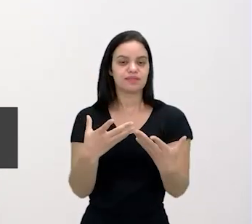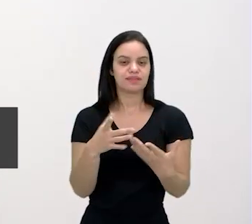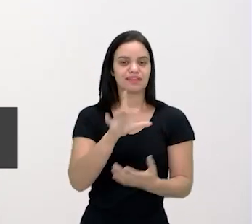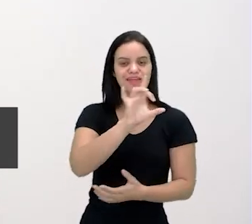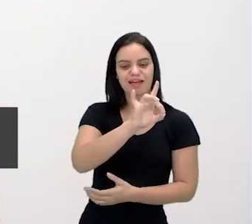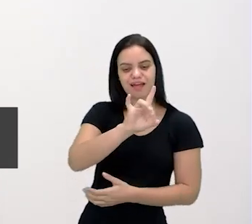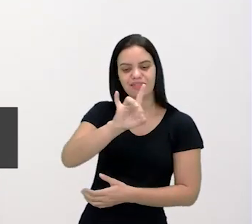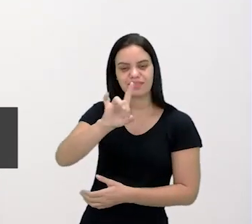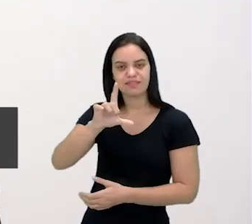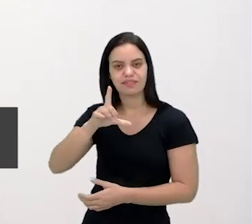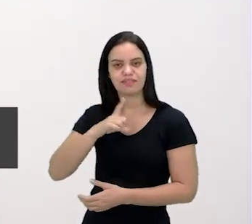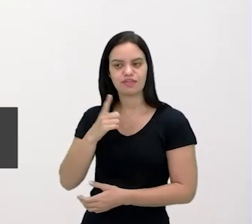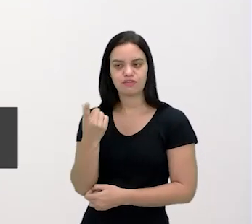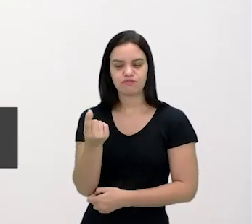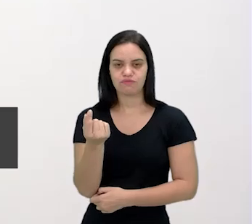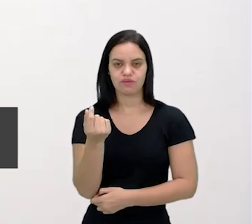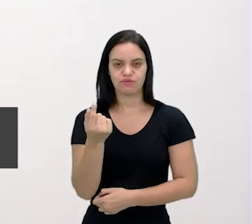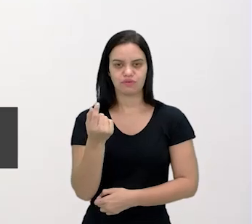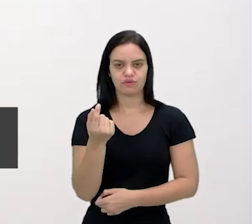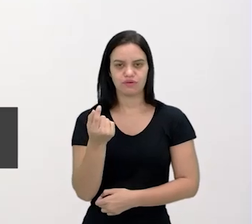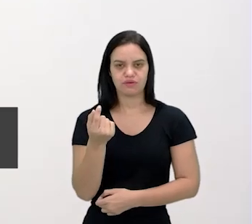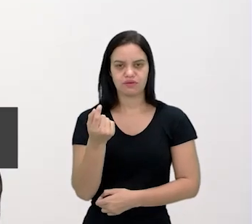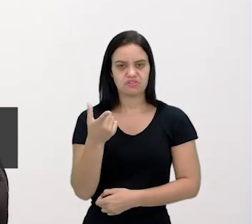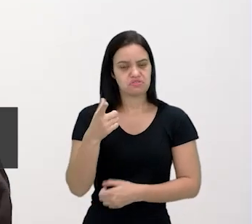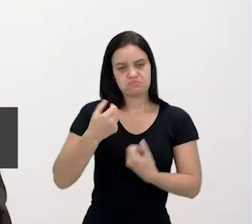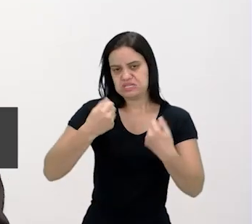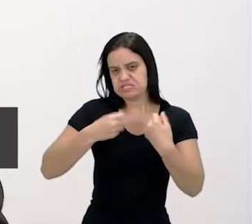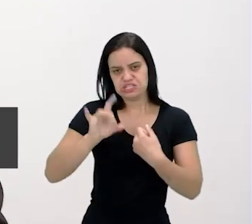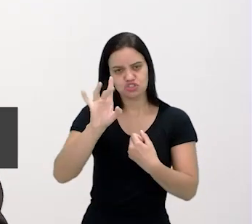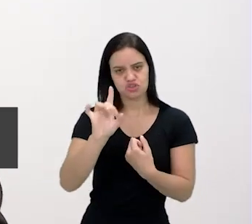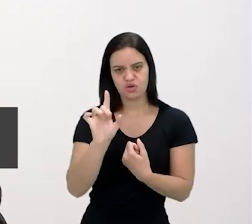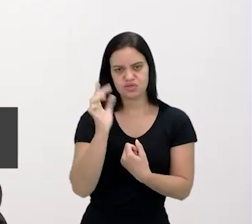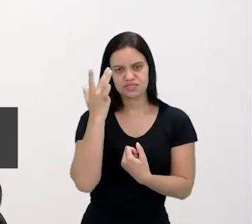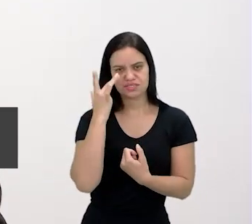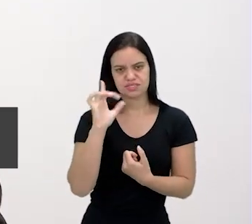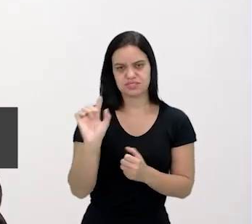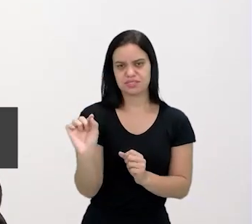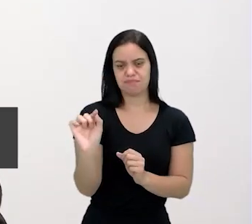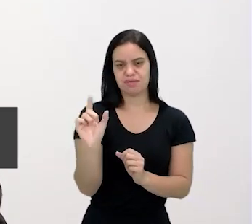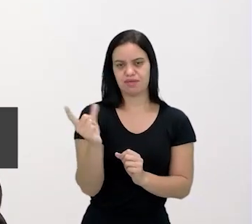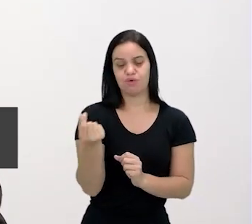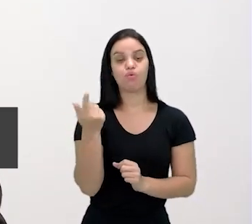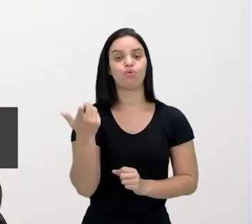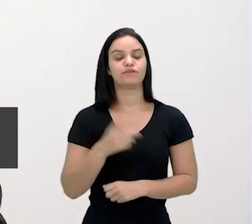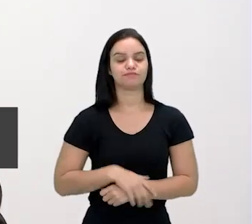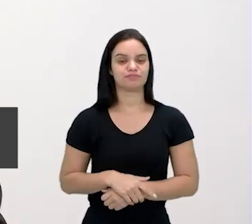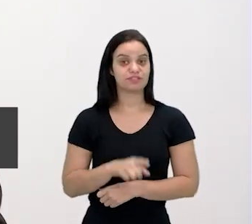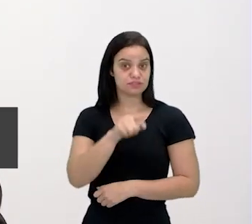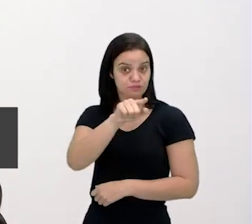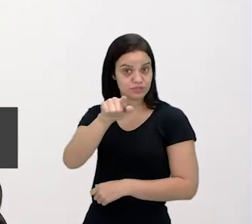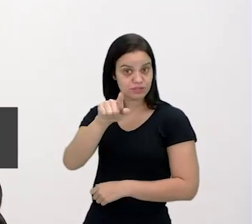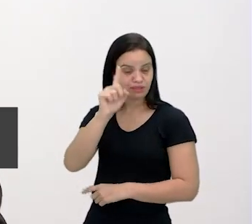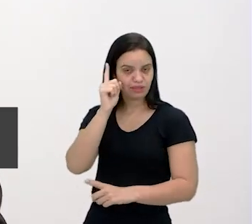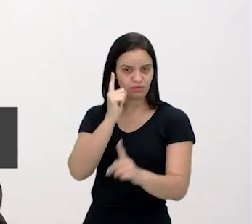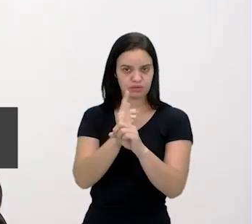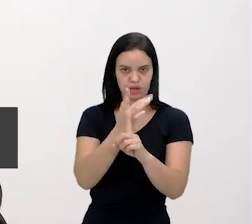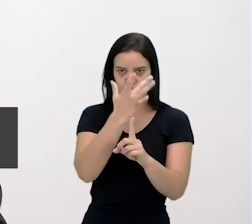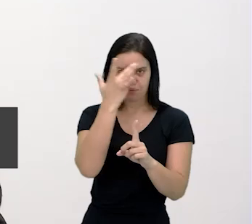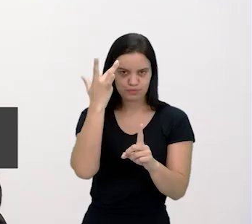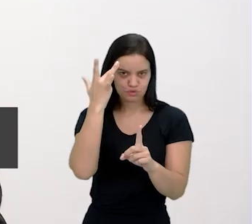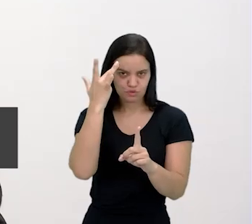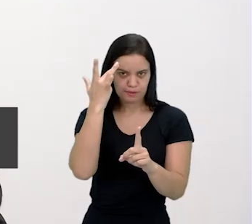um preço. Basta saber quanto você vale. E se você encontrar uma